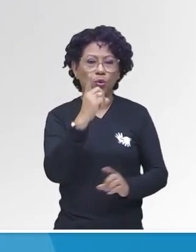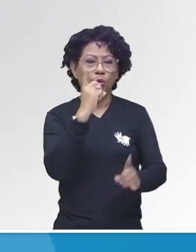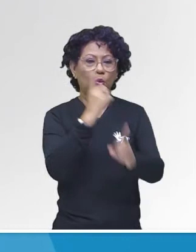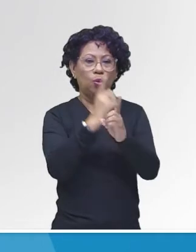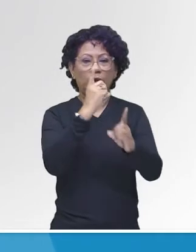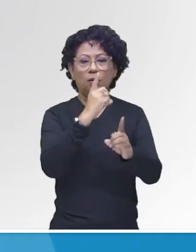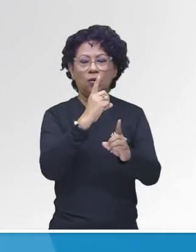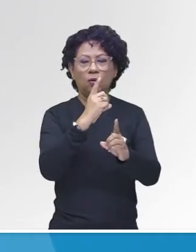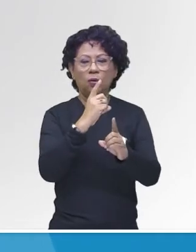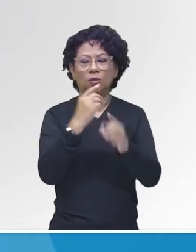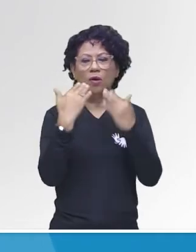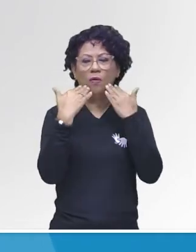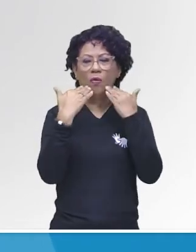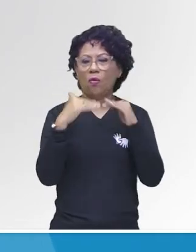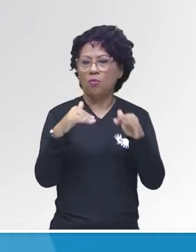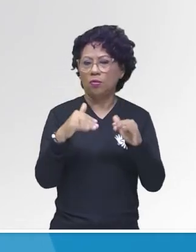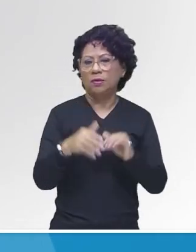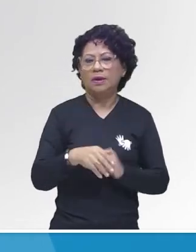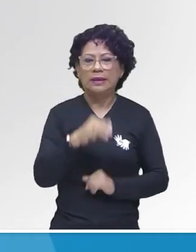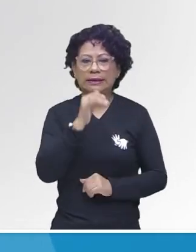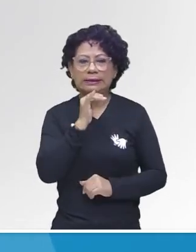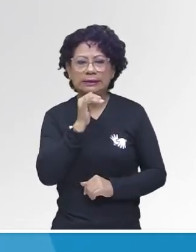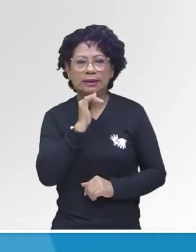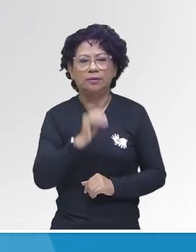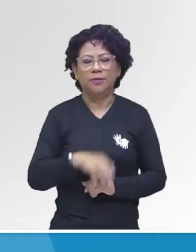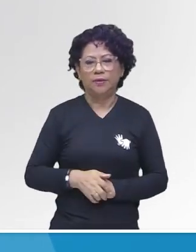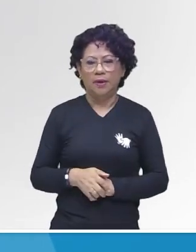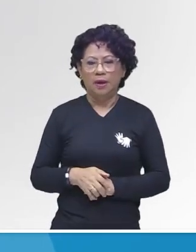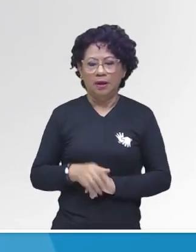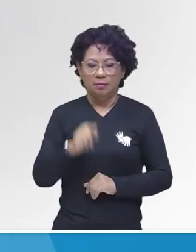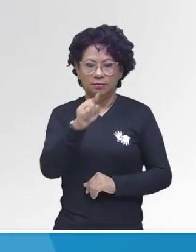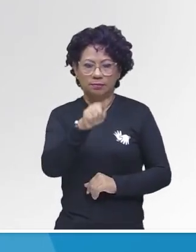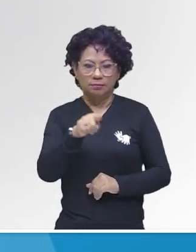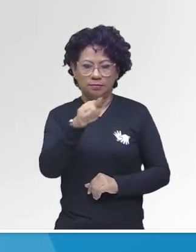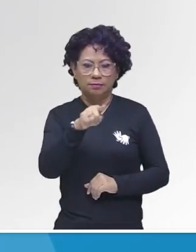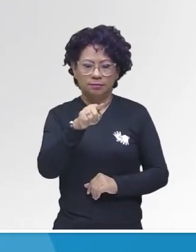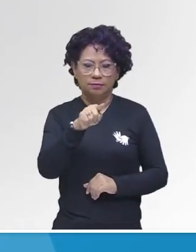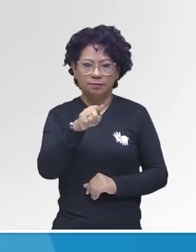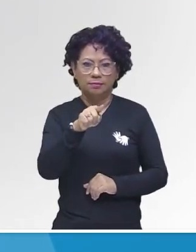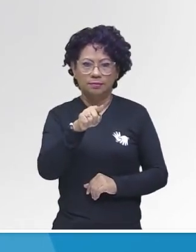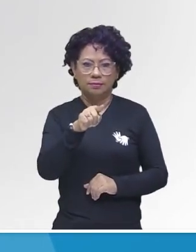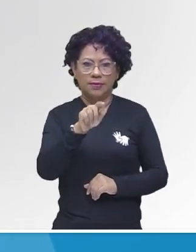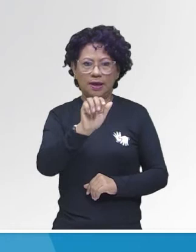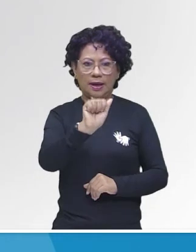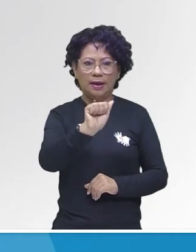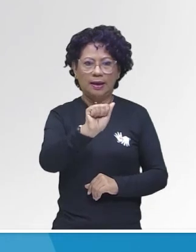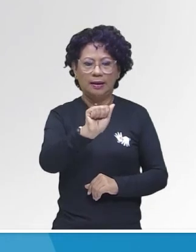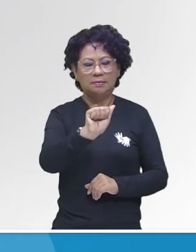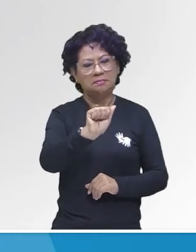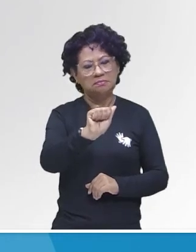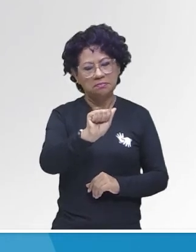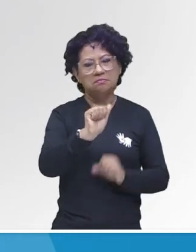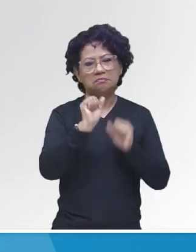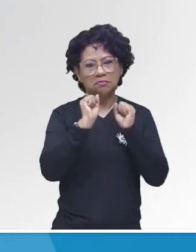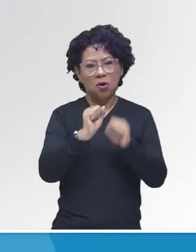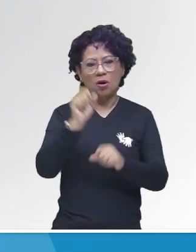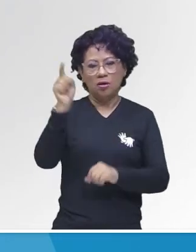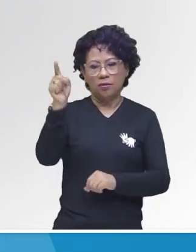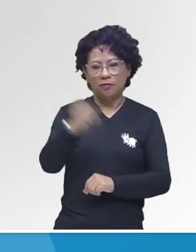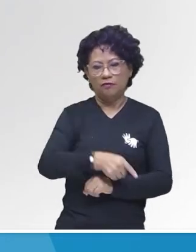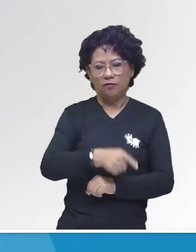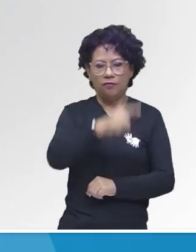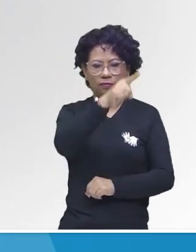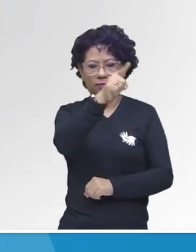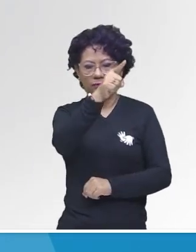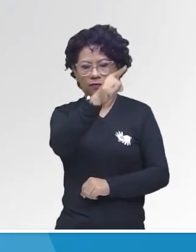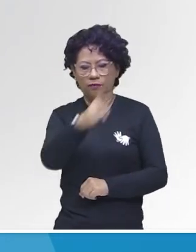pertencem ao mesmo plano, né? Temos em questão aí o plano alfa, temos uma reta R em azul e